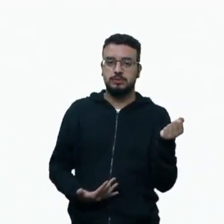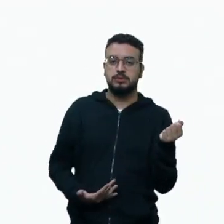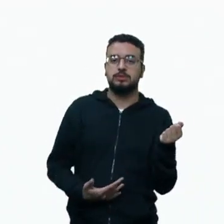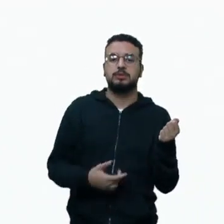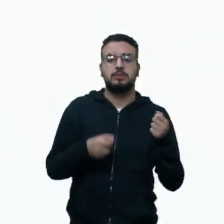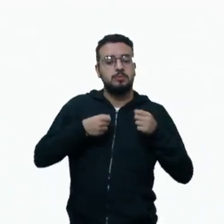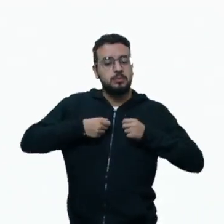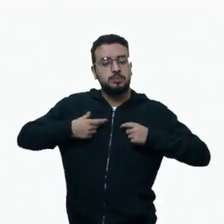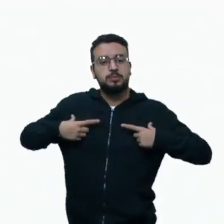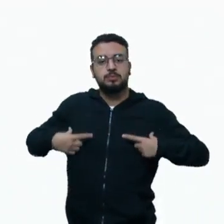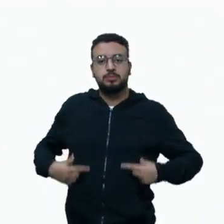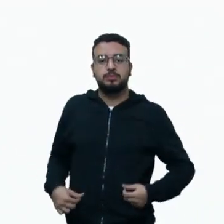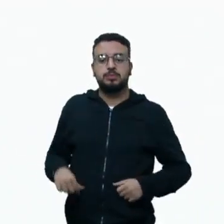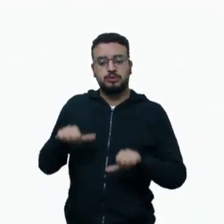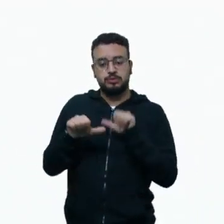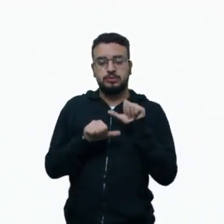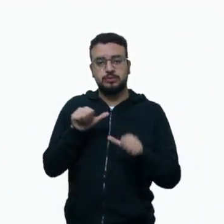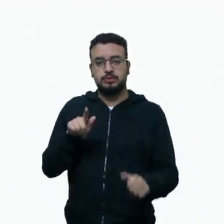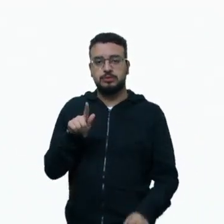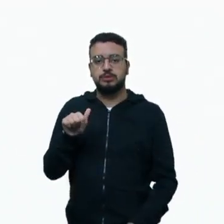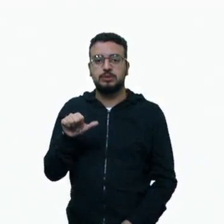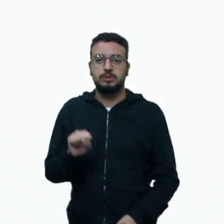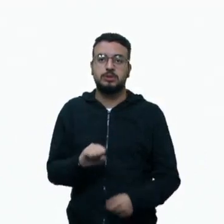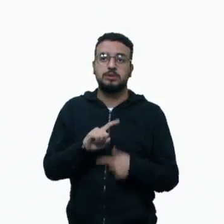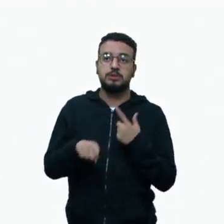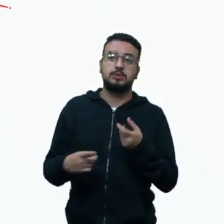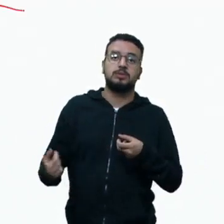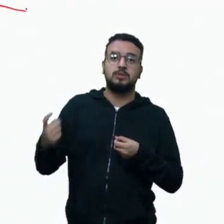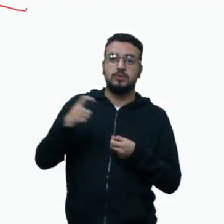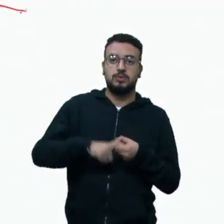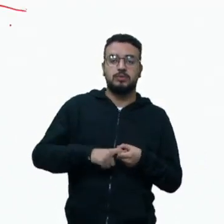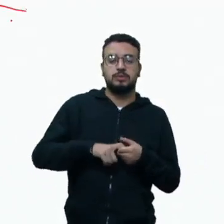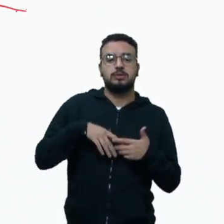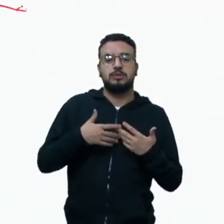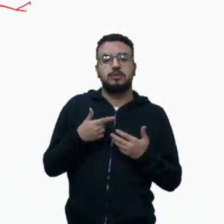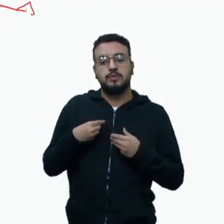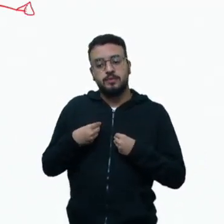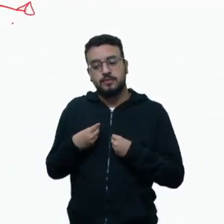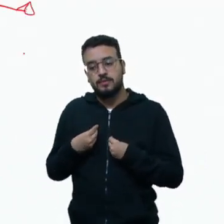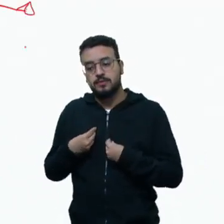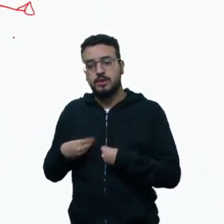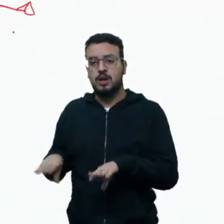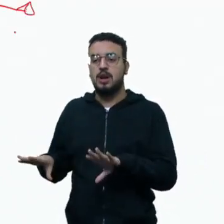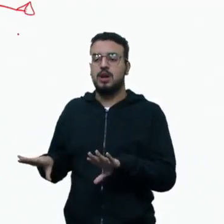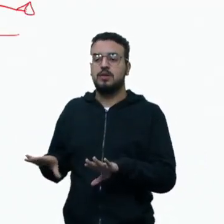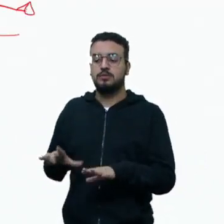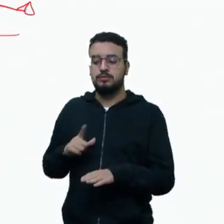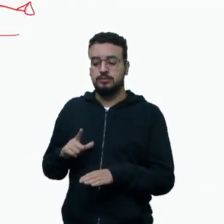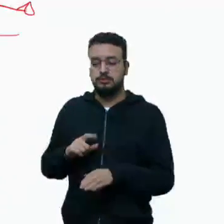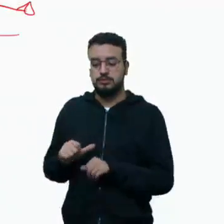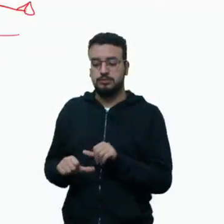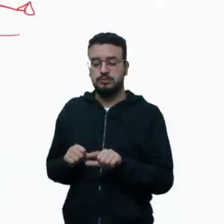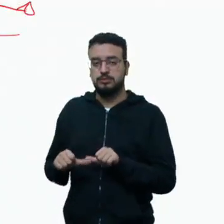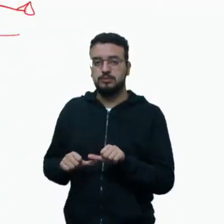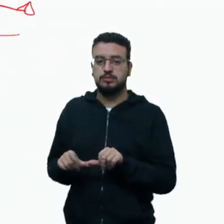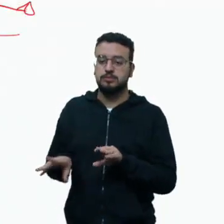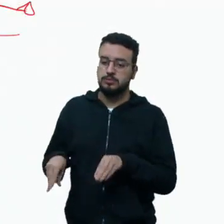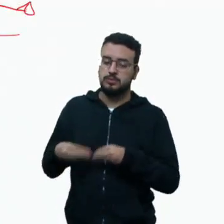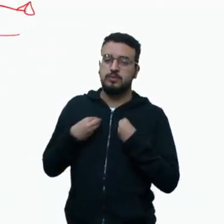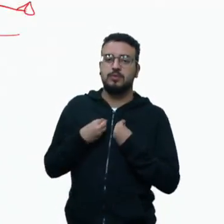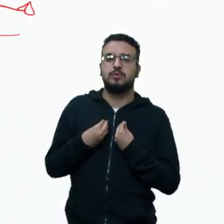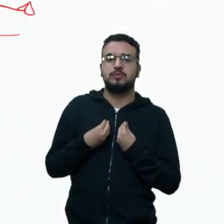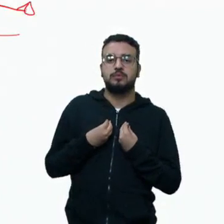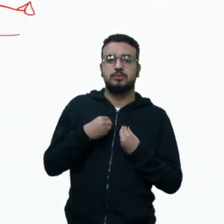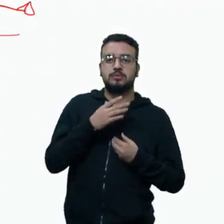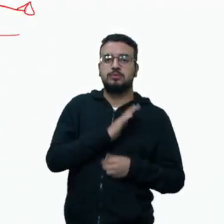as trocas de gases e em seguida levam o sangue de volta ao coração. Então ele vai, tem a troca gasosa, ele volta.